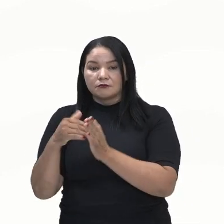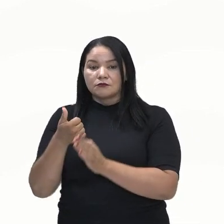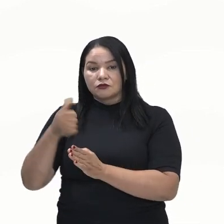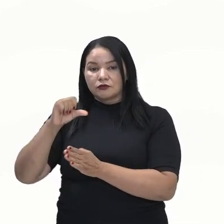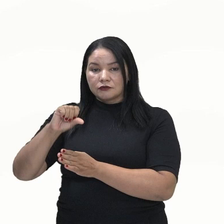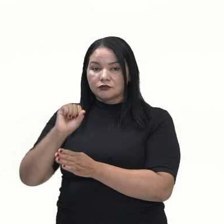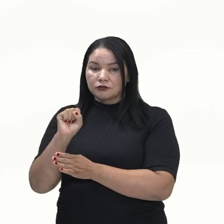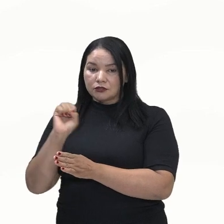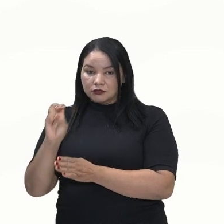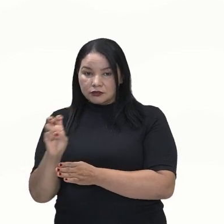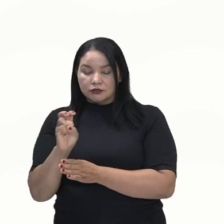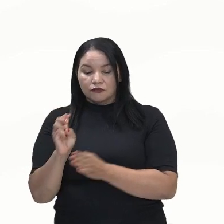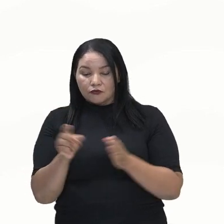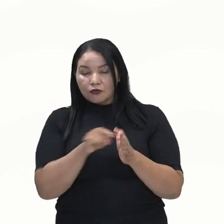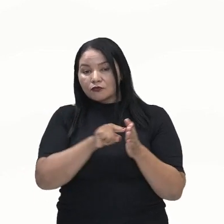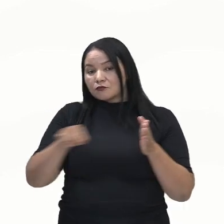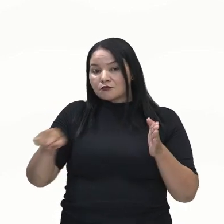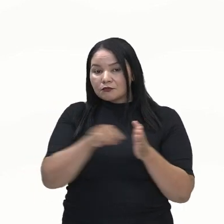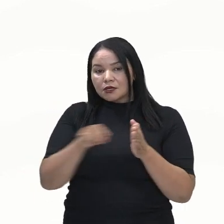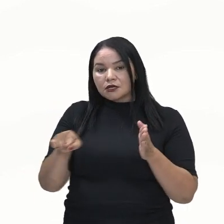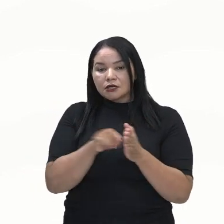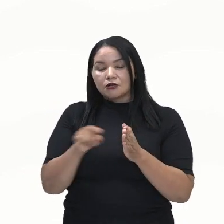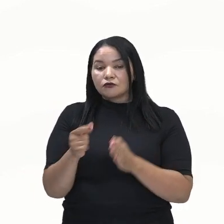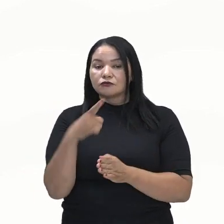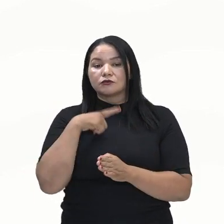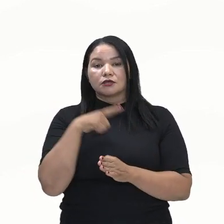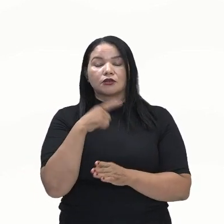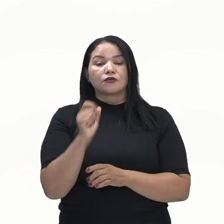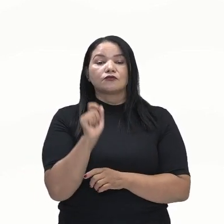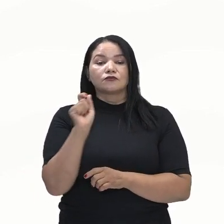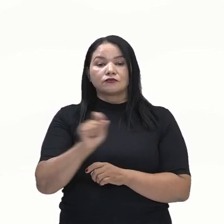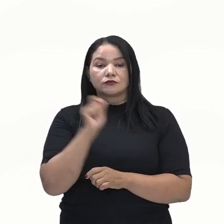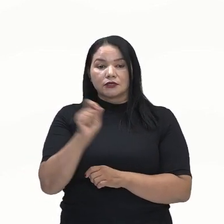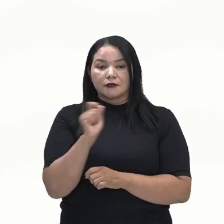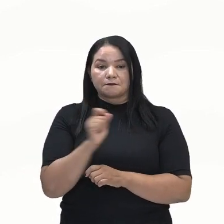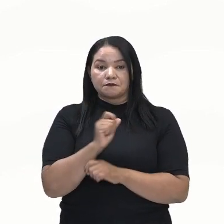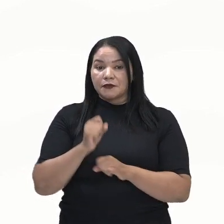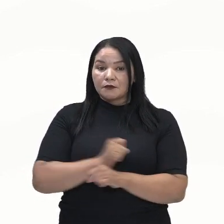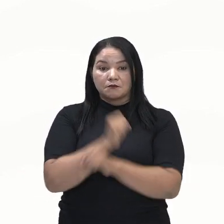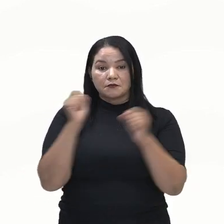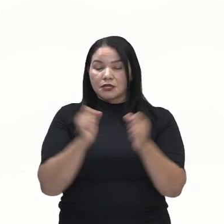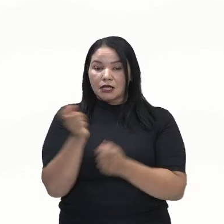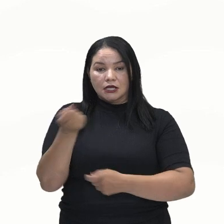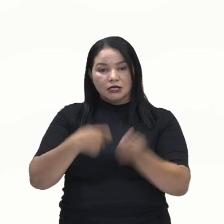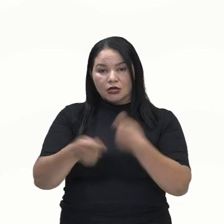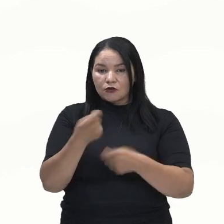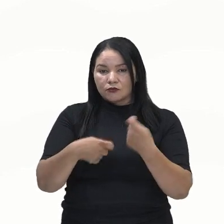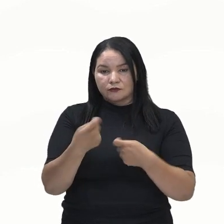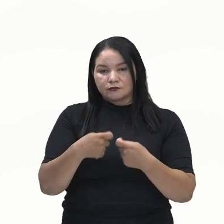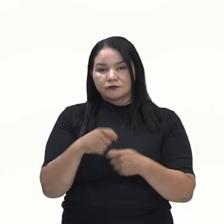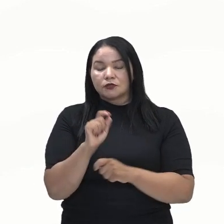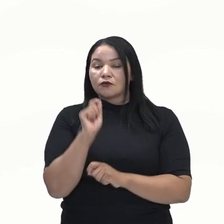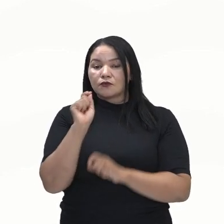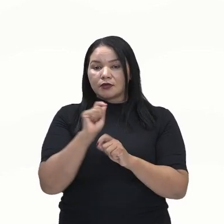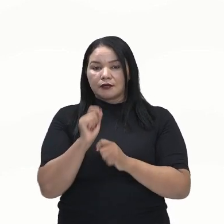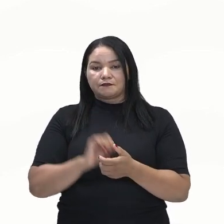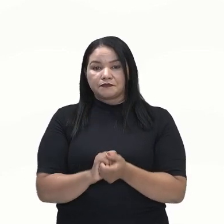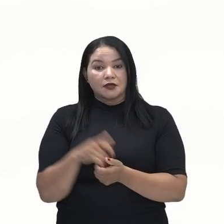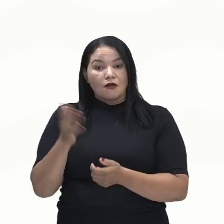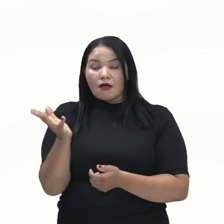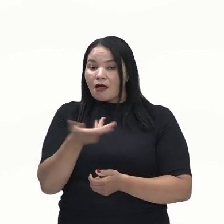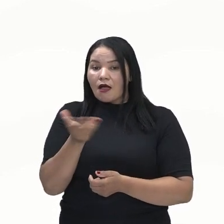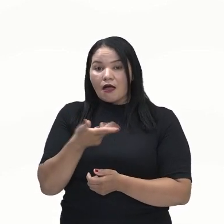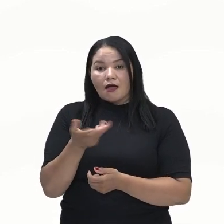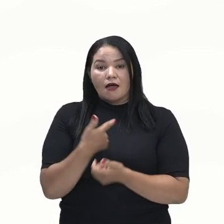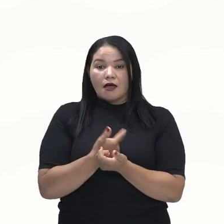1985. Vamos observar que neste período temos o que nós conhecemos como milagre econômico, em que há o rápido